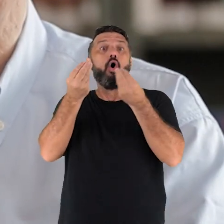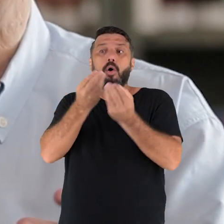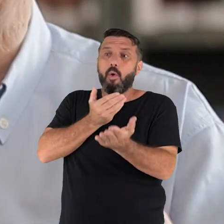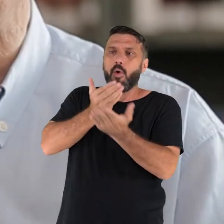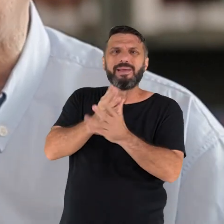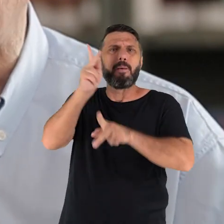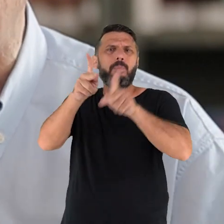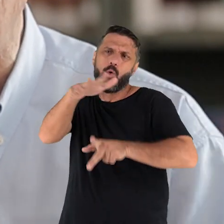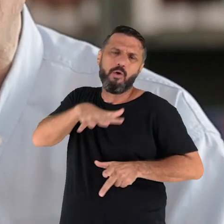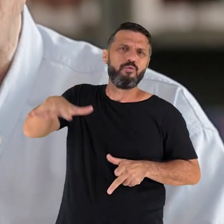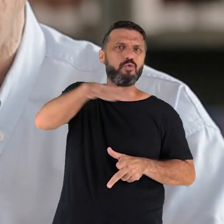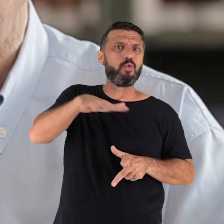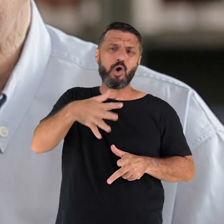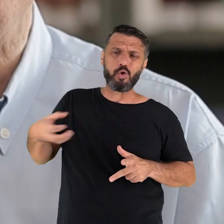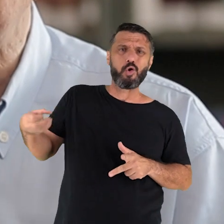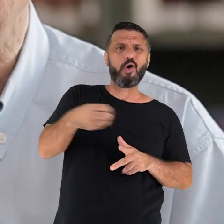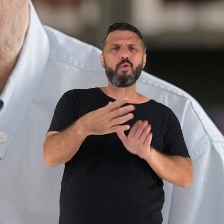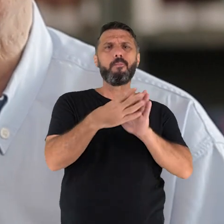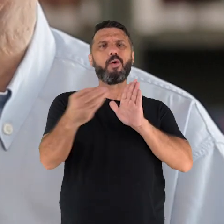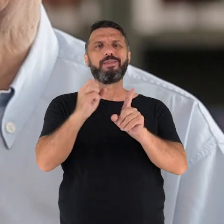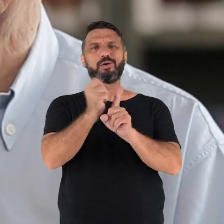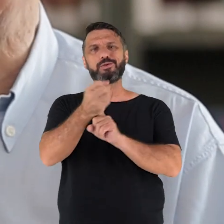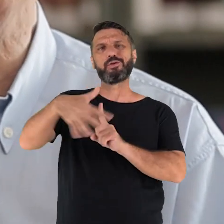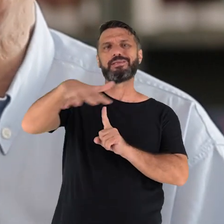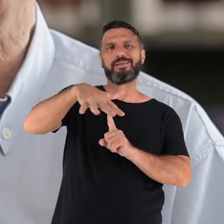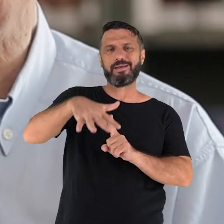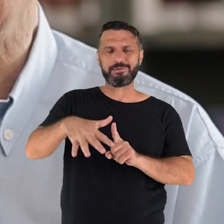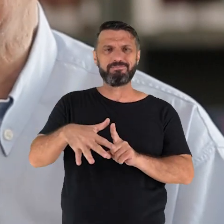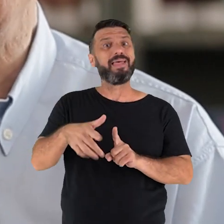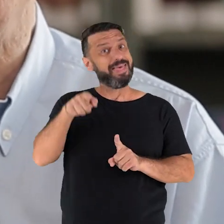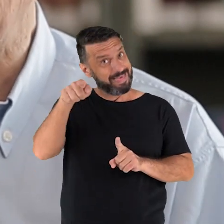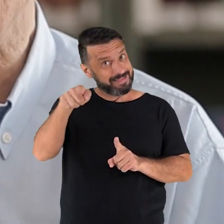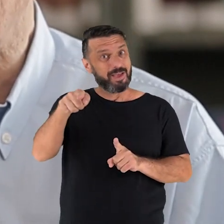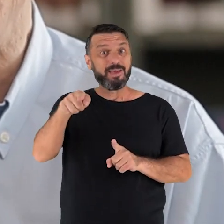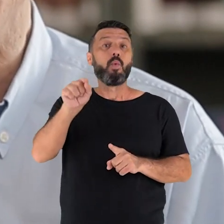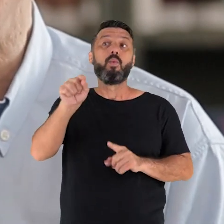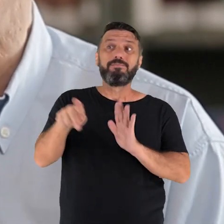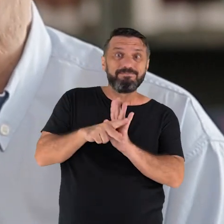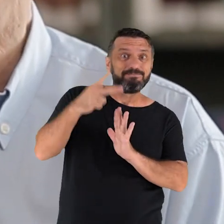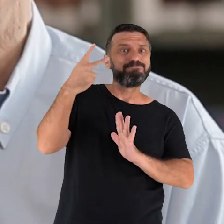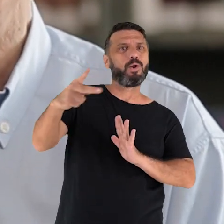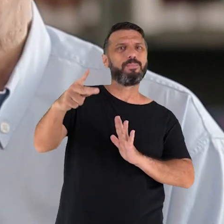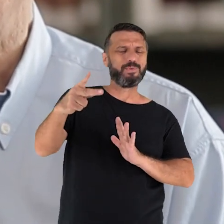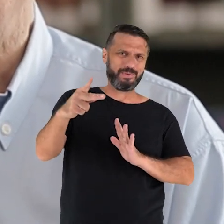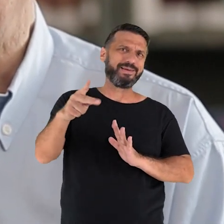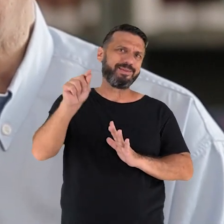César, iniciando com o povão um novo modelo de sociedade. Então essa foi a grande